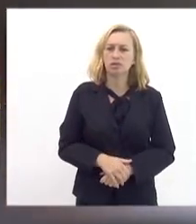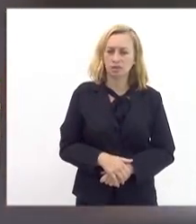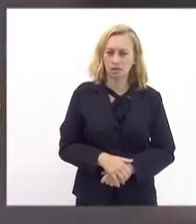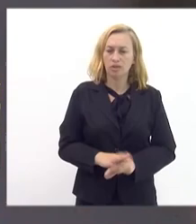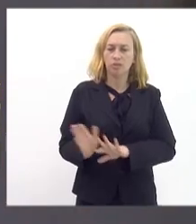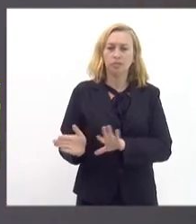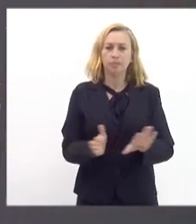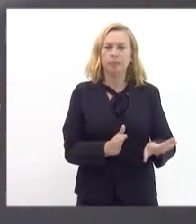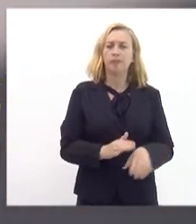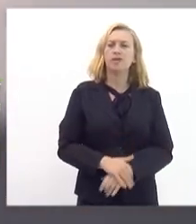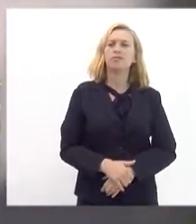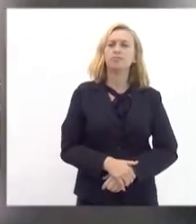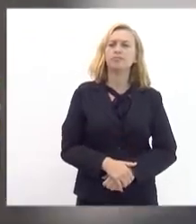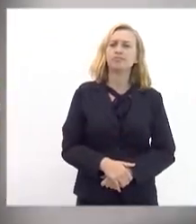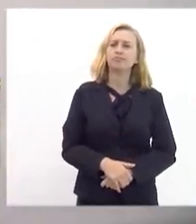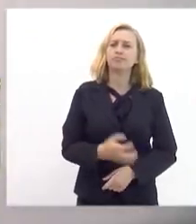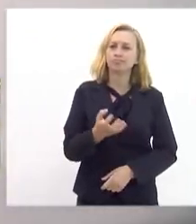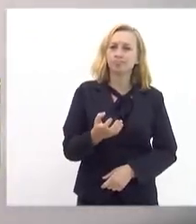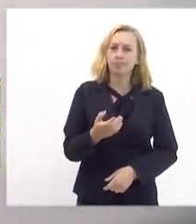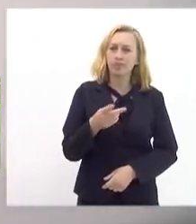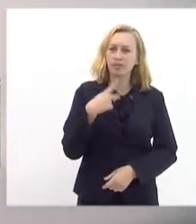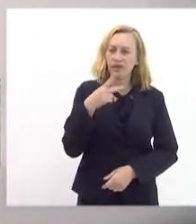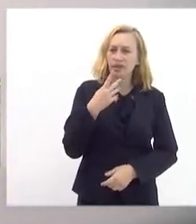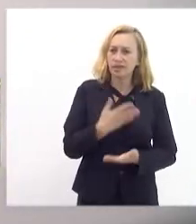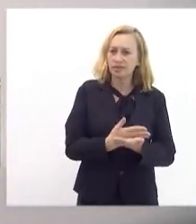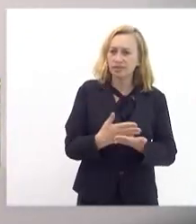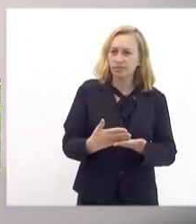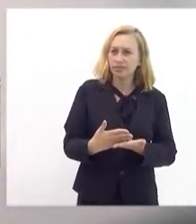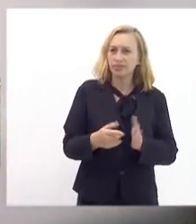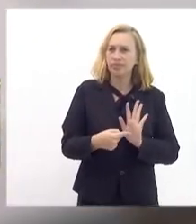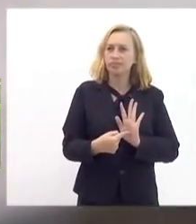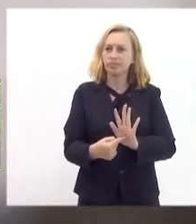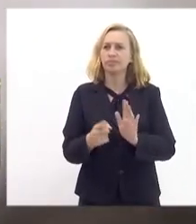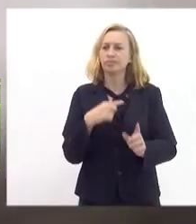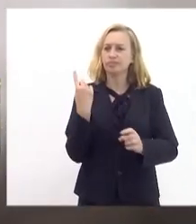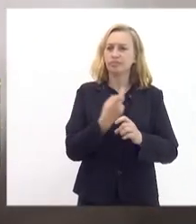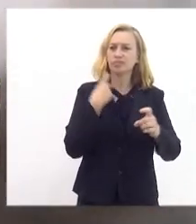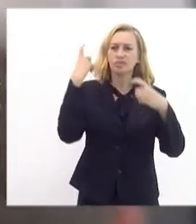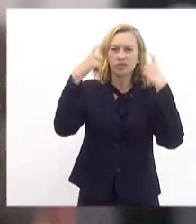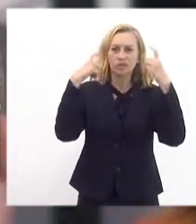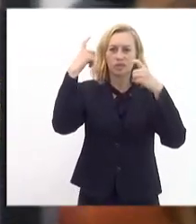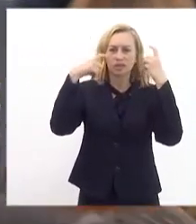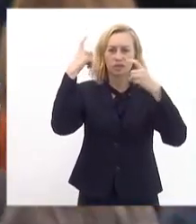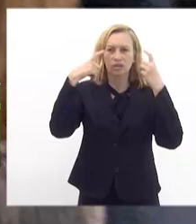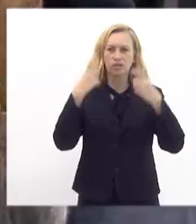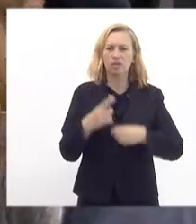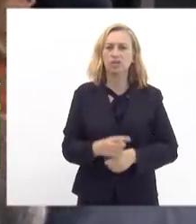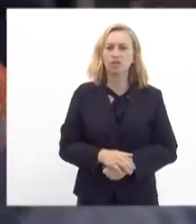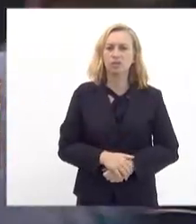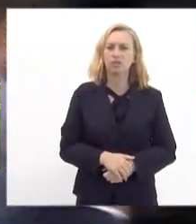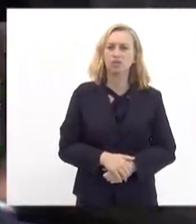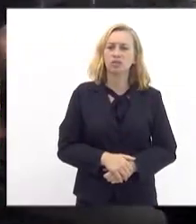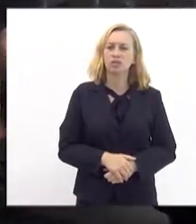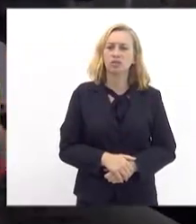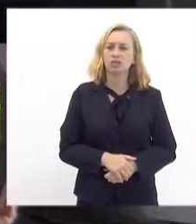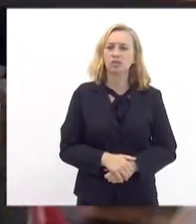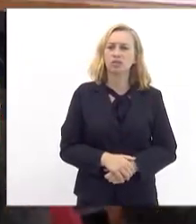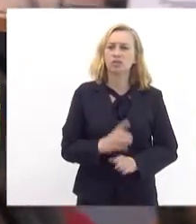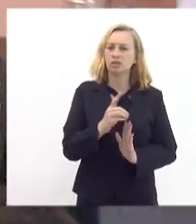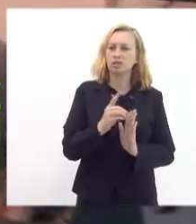assim eu eu quero começar a minha fala mostrando a nossa preocupação com esse decreto